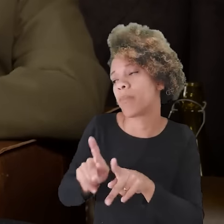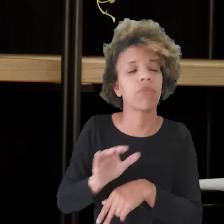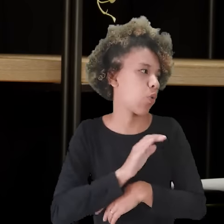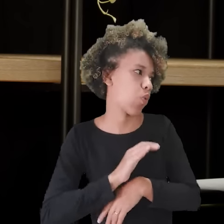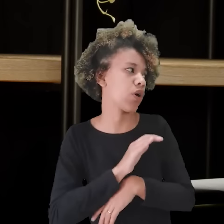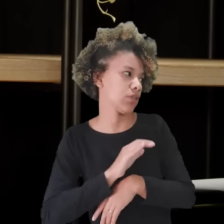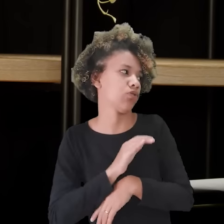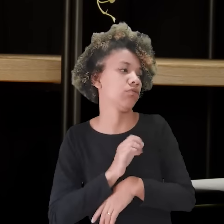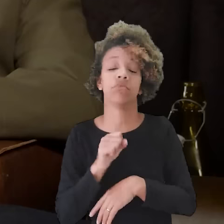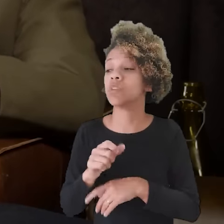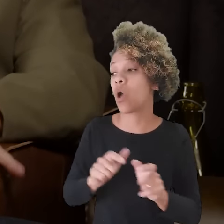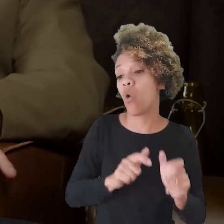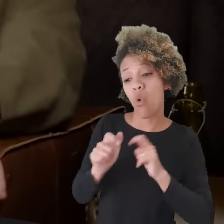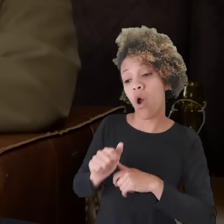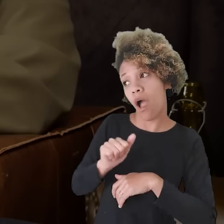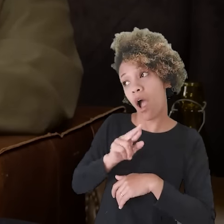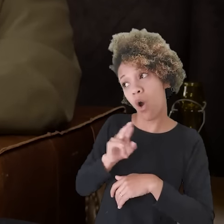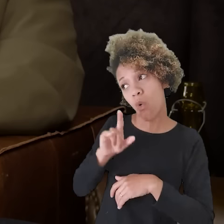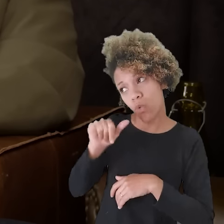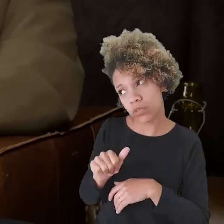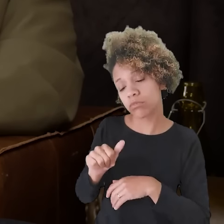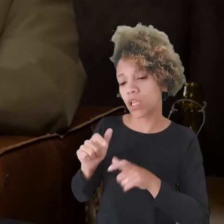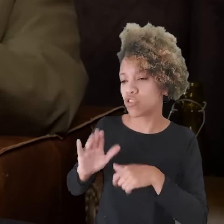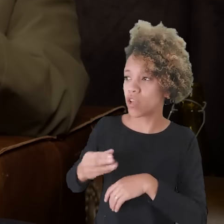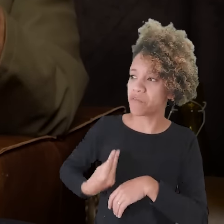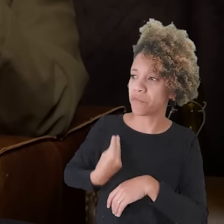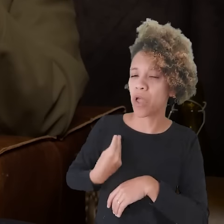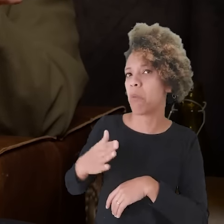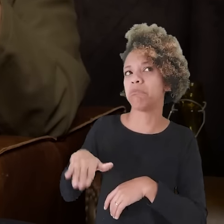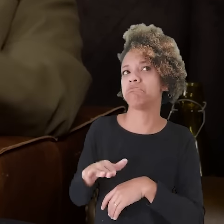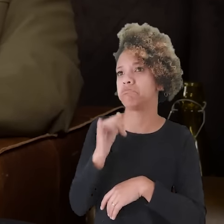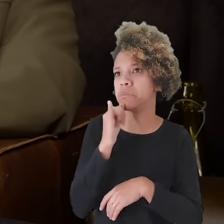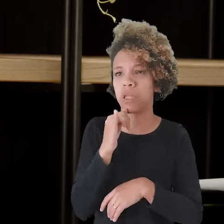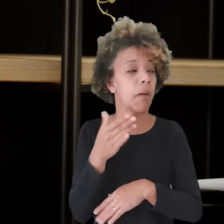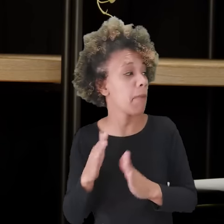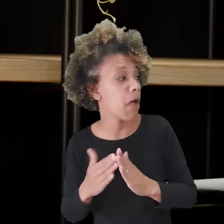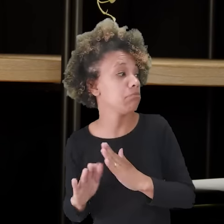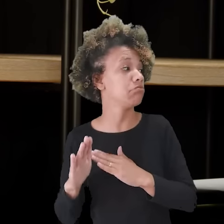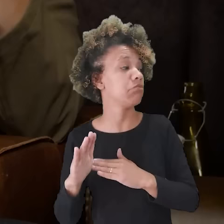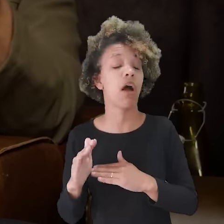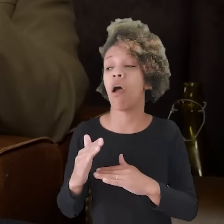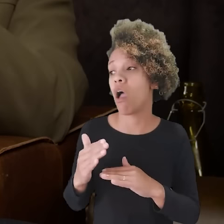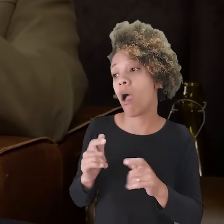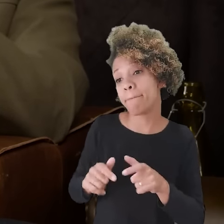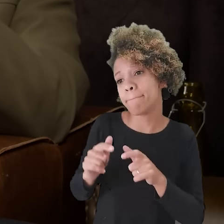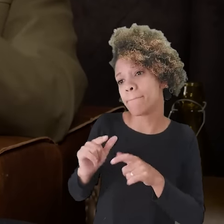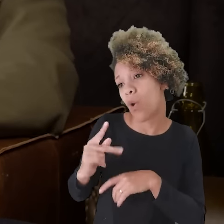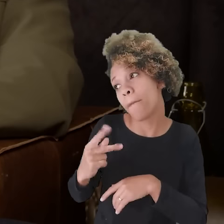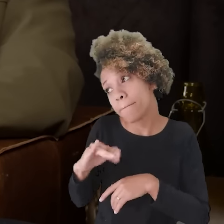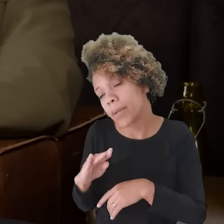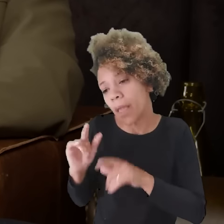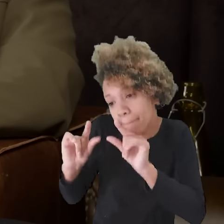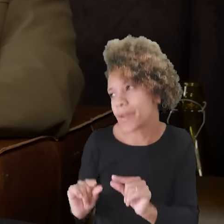Conselho o Corinthians de lá ele fica no bairro Arruda que é um bairro que eu já morei inclusive que é um bairro que é tipo do Meio quebrada o PIB do bairro é